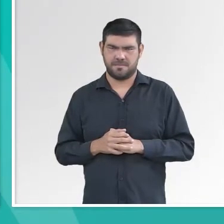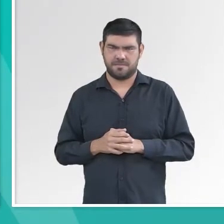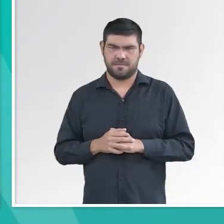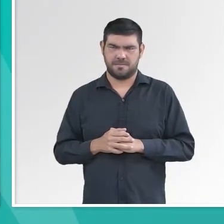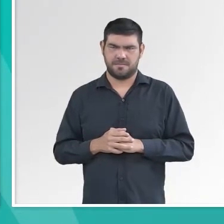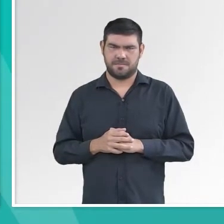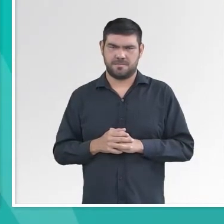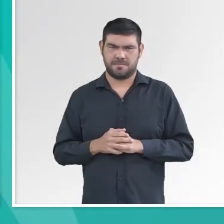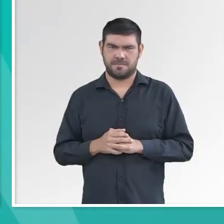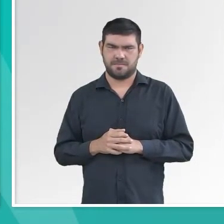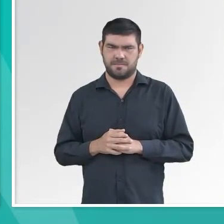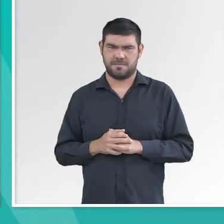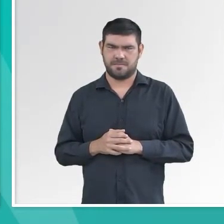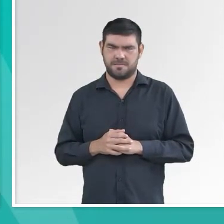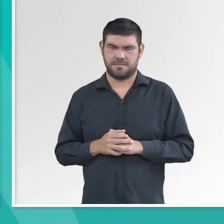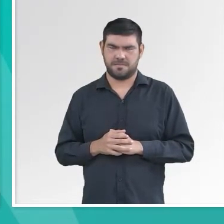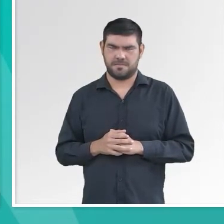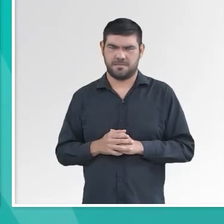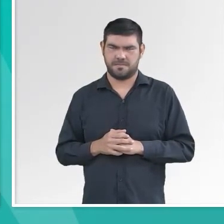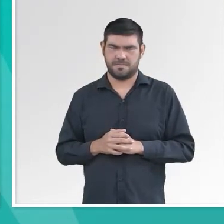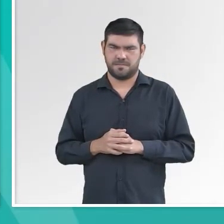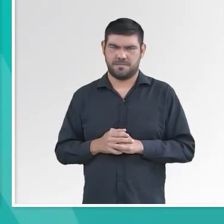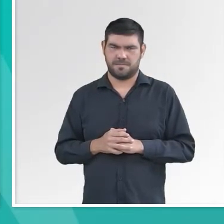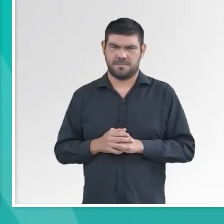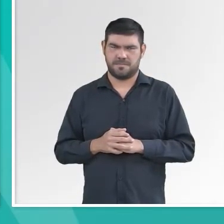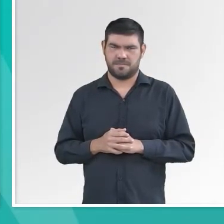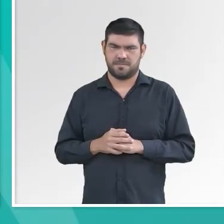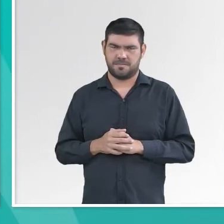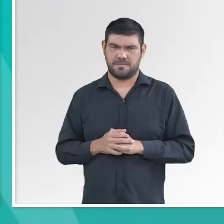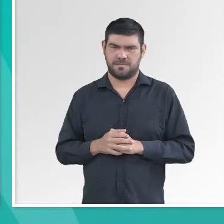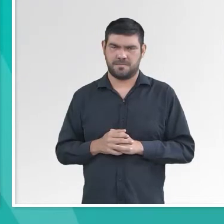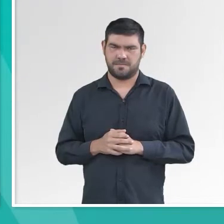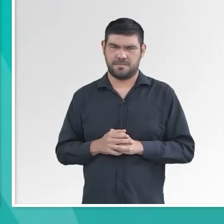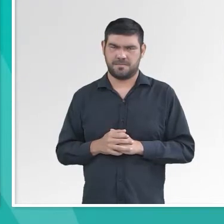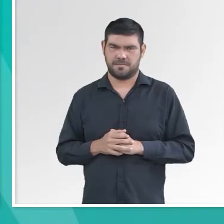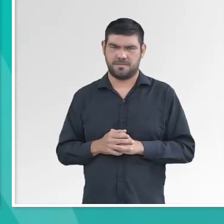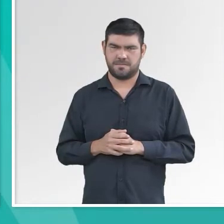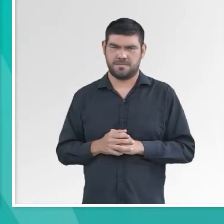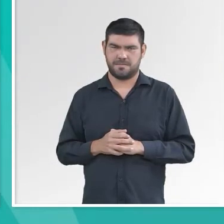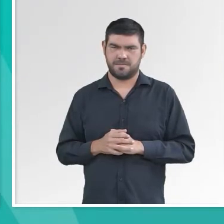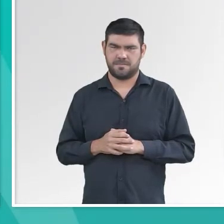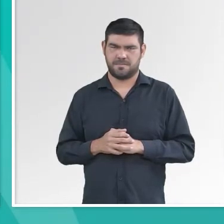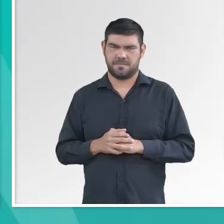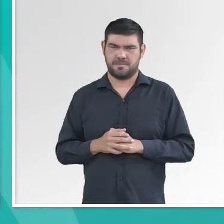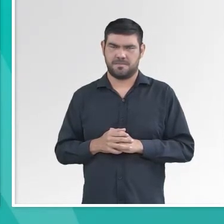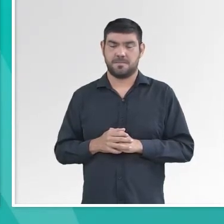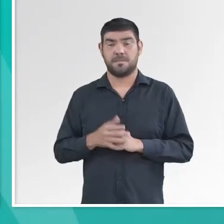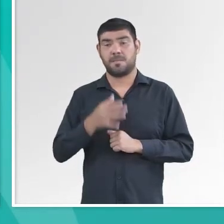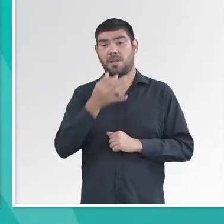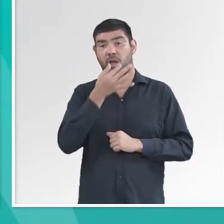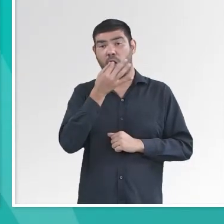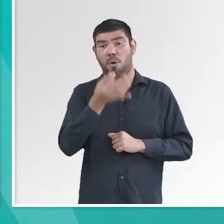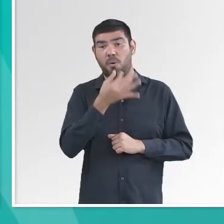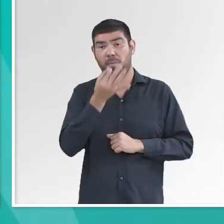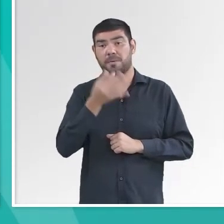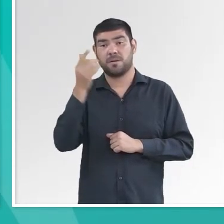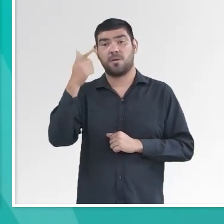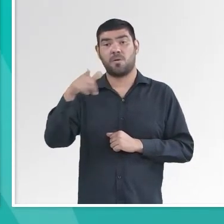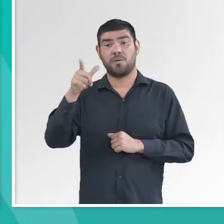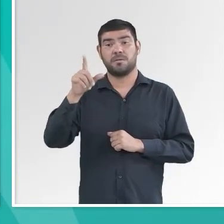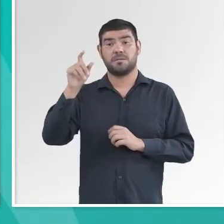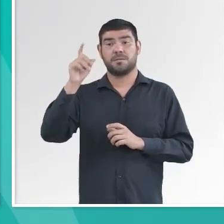com a limpeza dos espaços públicos em dias de festas. Está aqui, ó. Mais uma sugestão que a gente encontra no